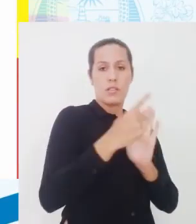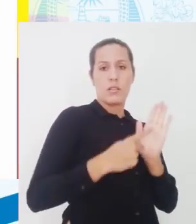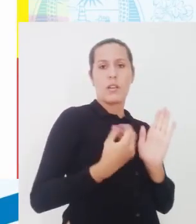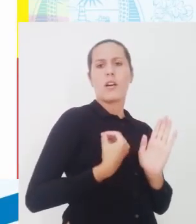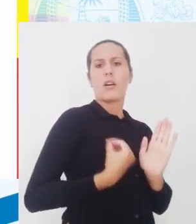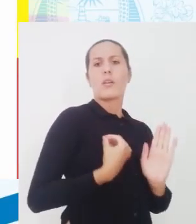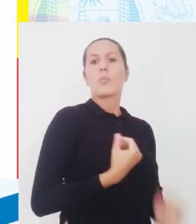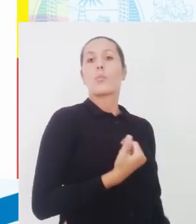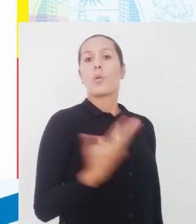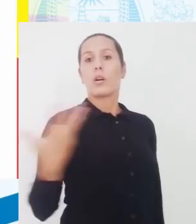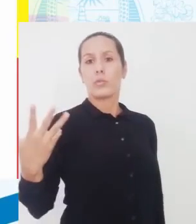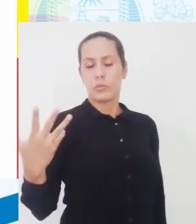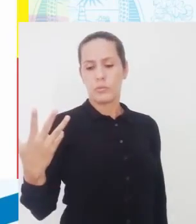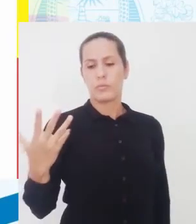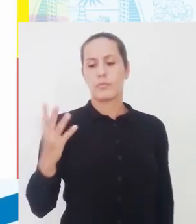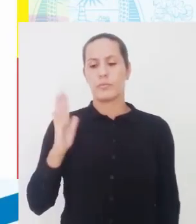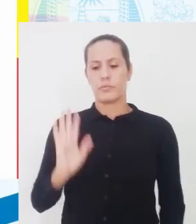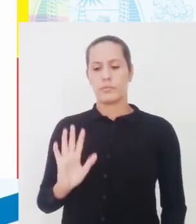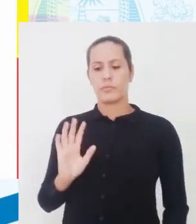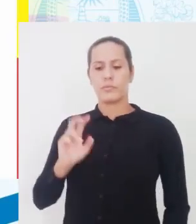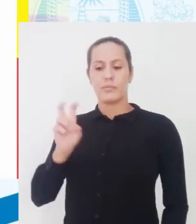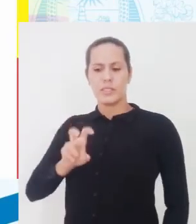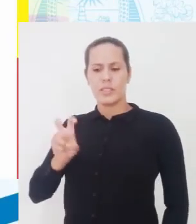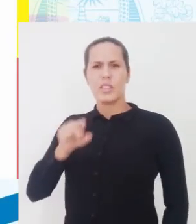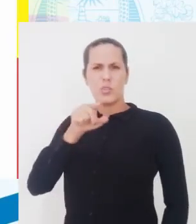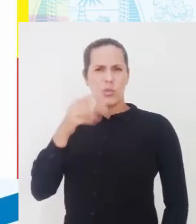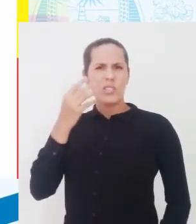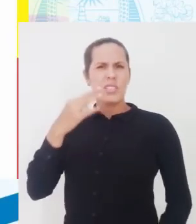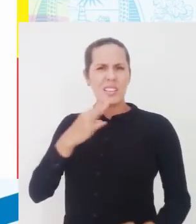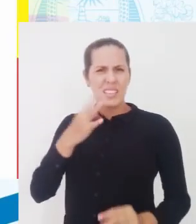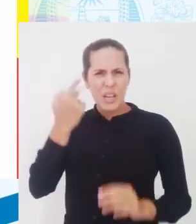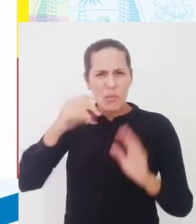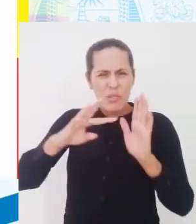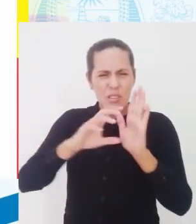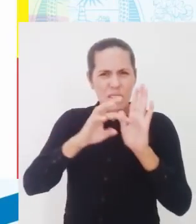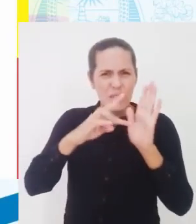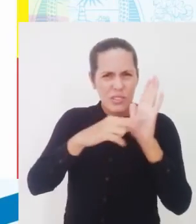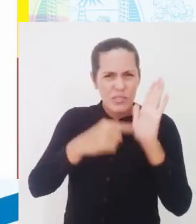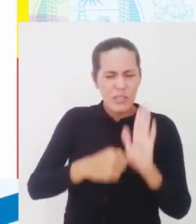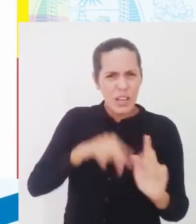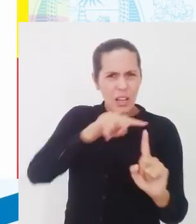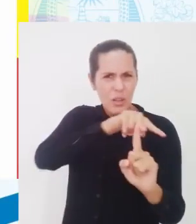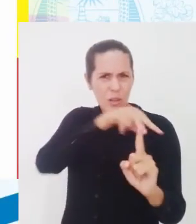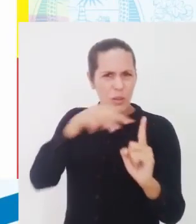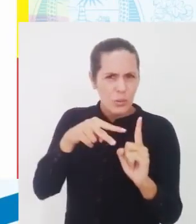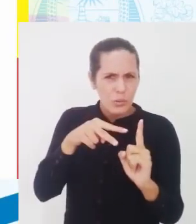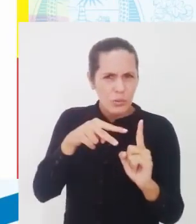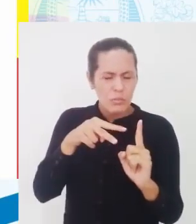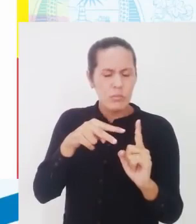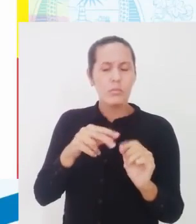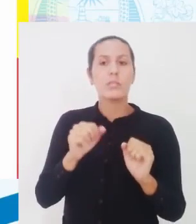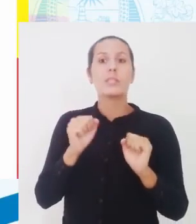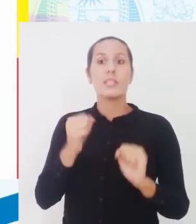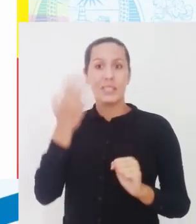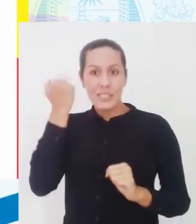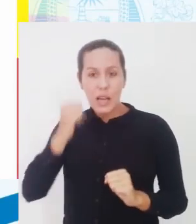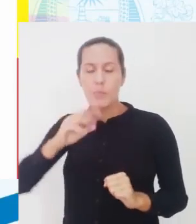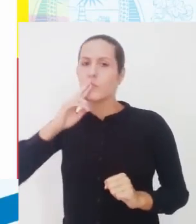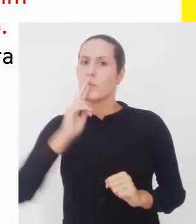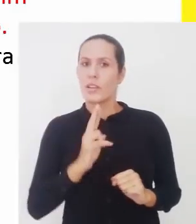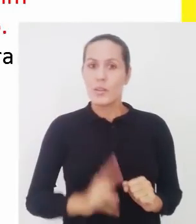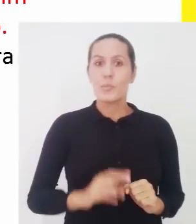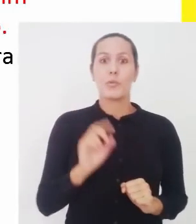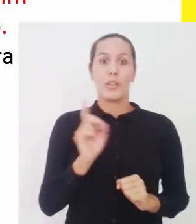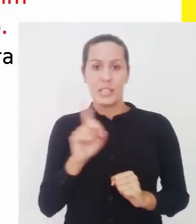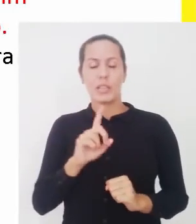vista? Se você puder, dá uma pausa no vídeo. Se não, me acompanhe agora que as respostas vão aparecer na tela para